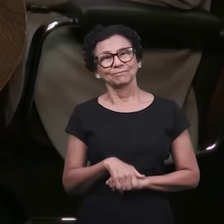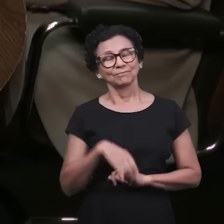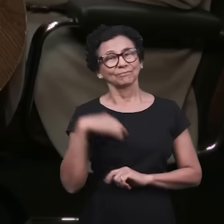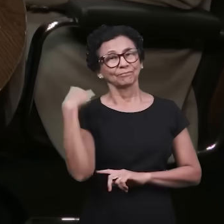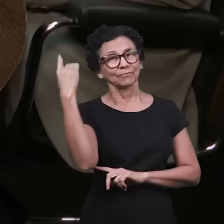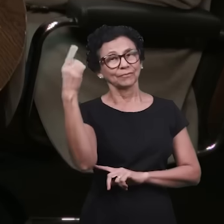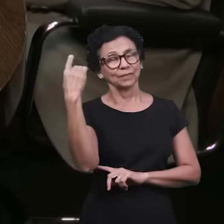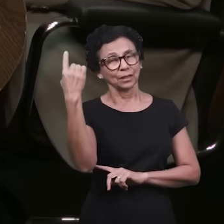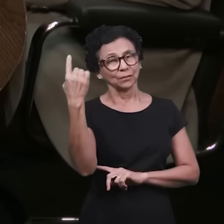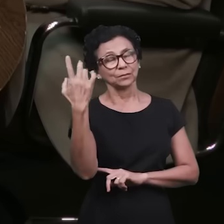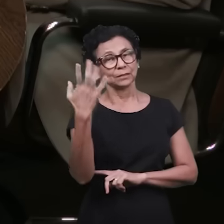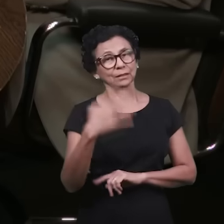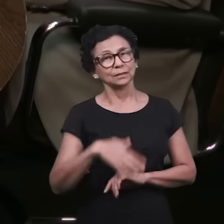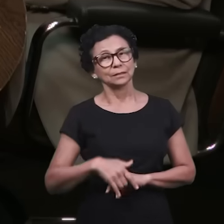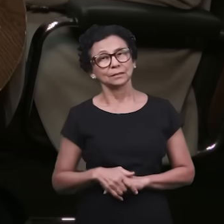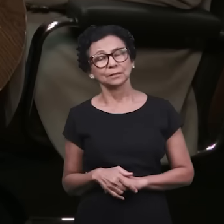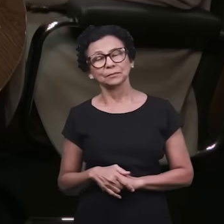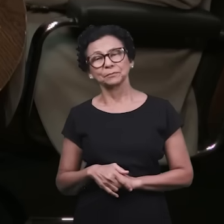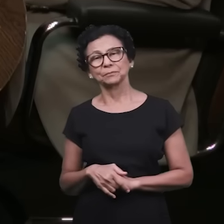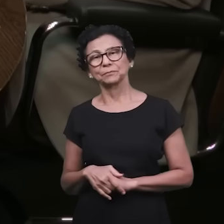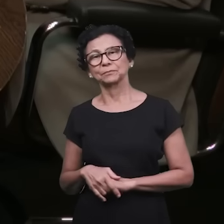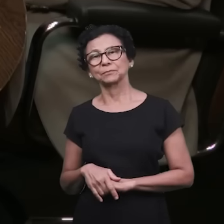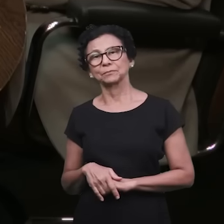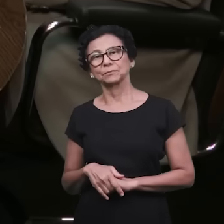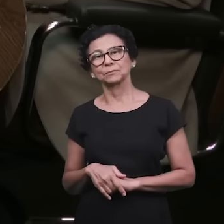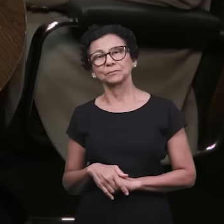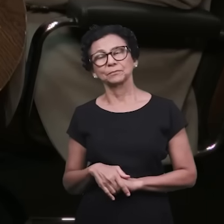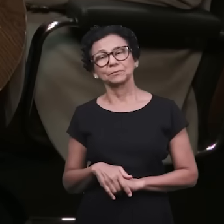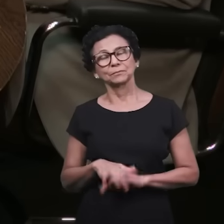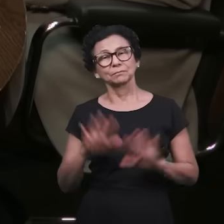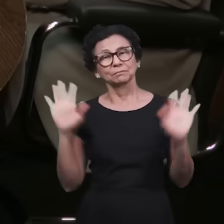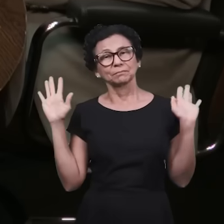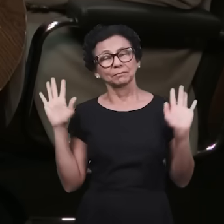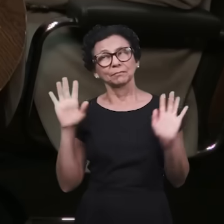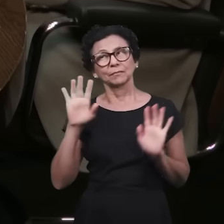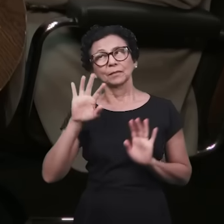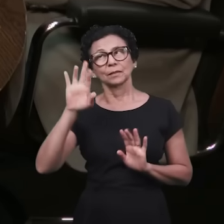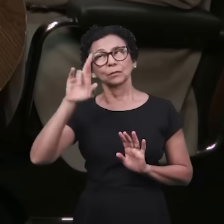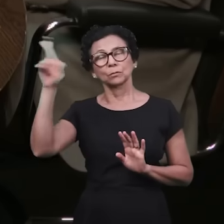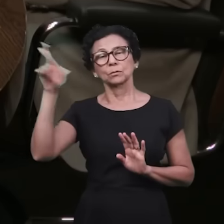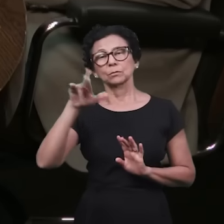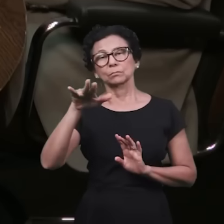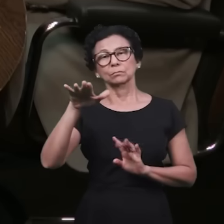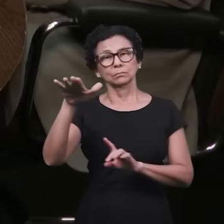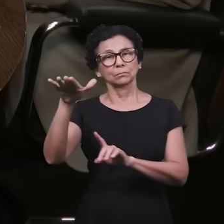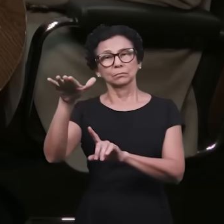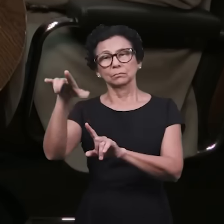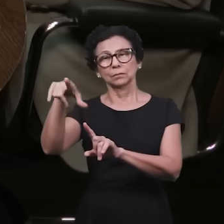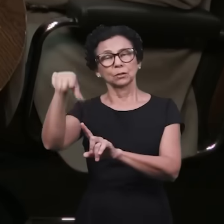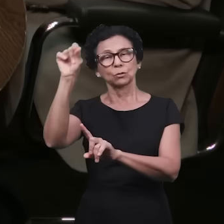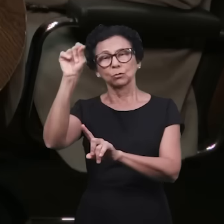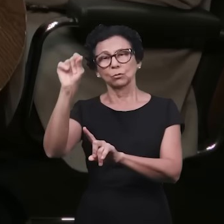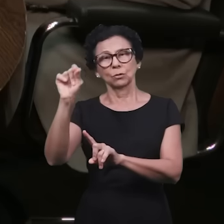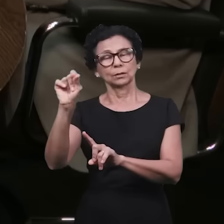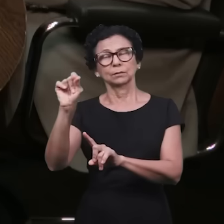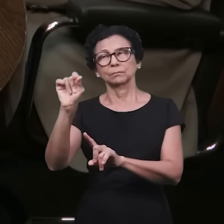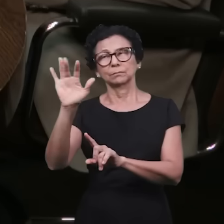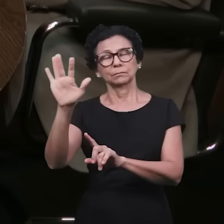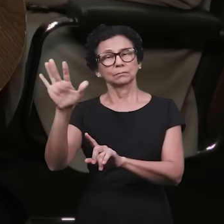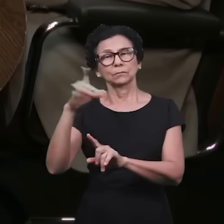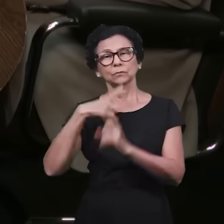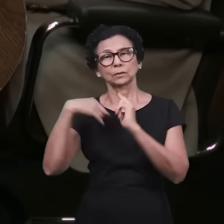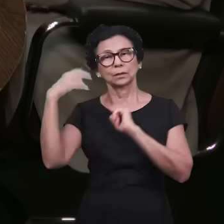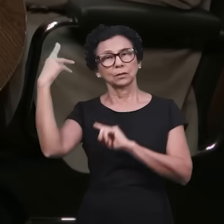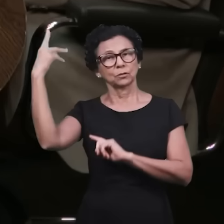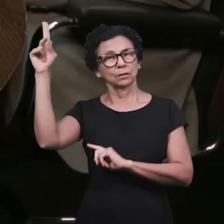inicial, mas manda chamar, ou seja, o Senhor ele vai o Senhor escolhe aquele que ele quer e aquele que é a